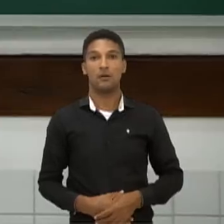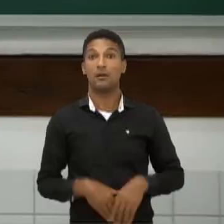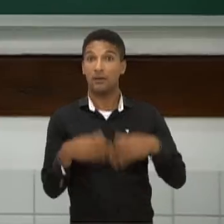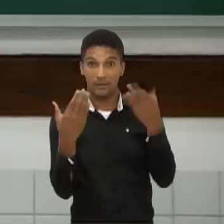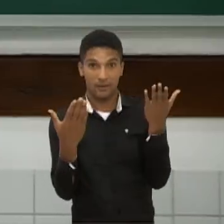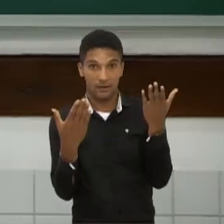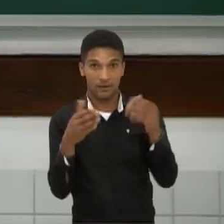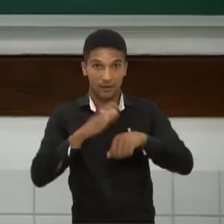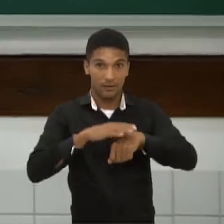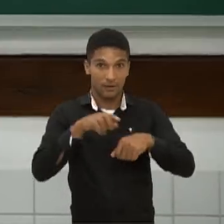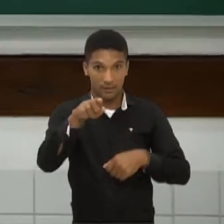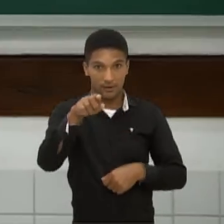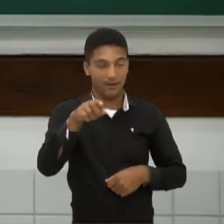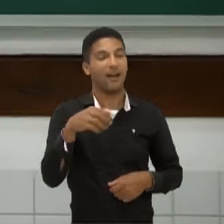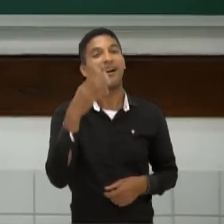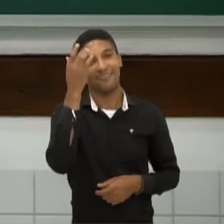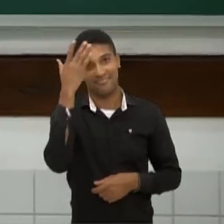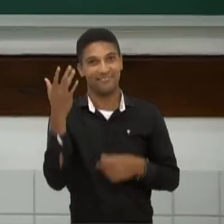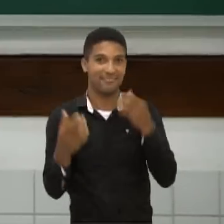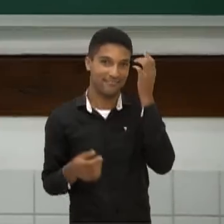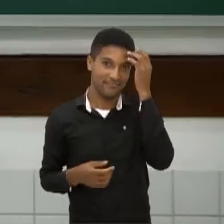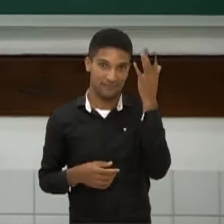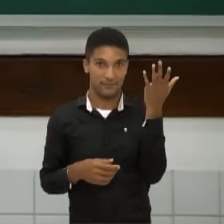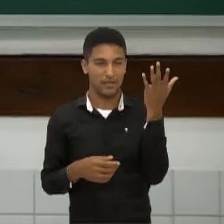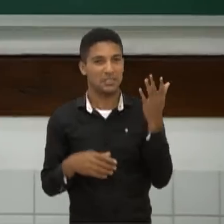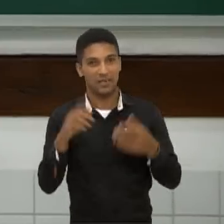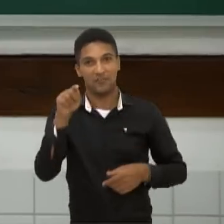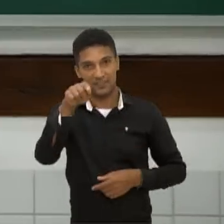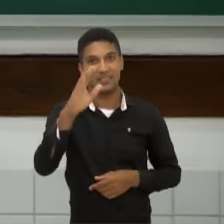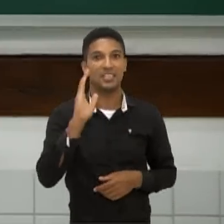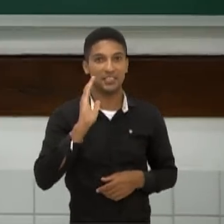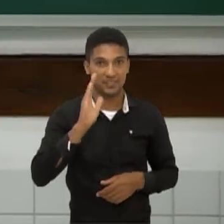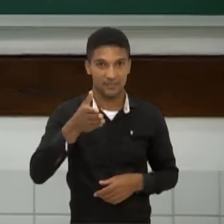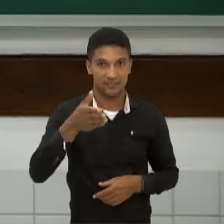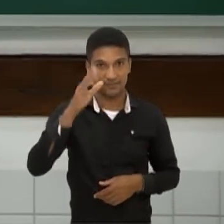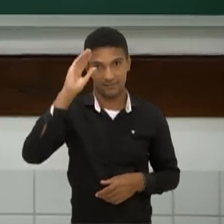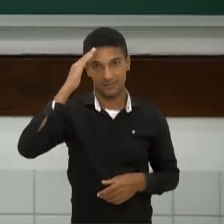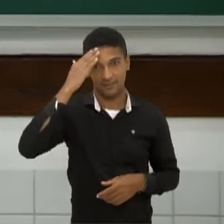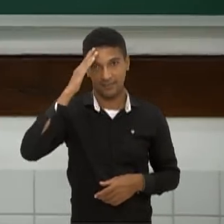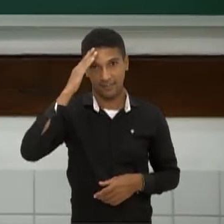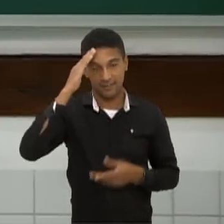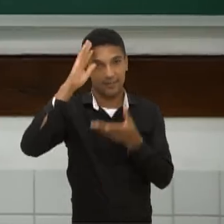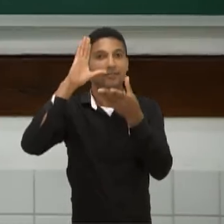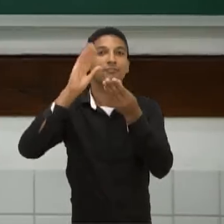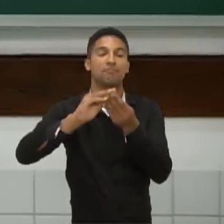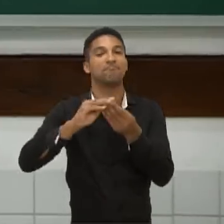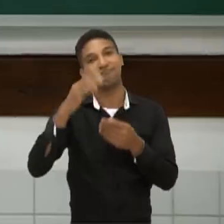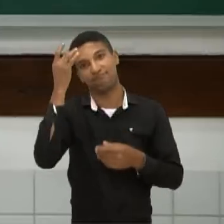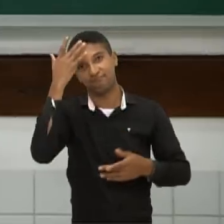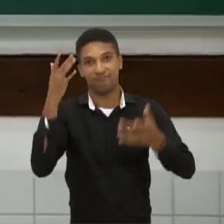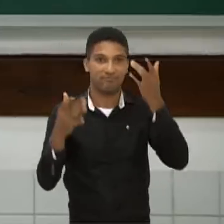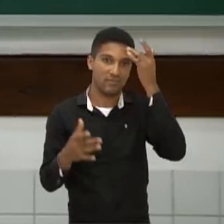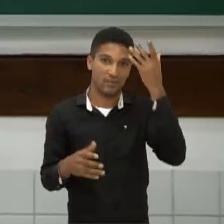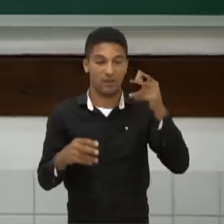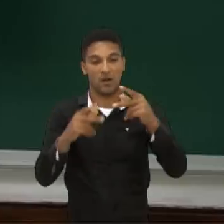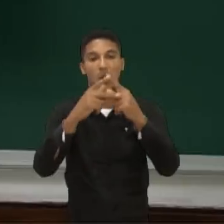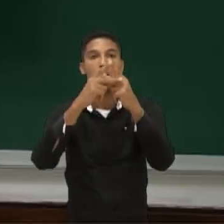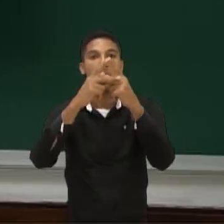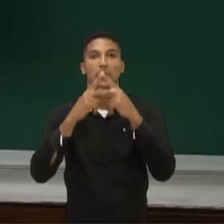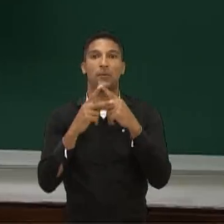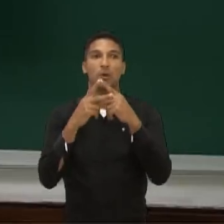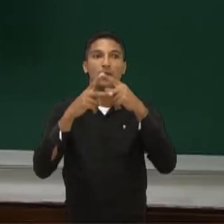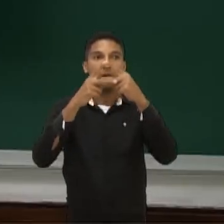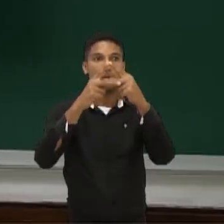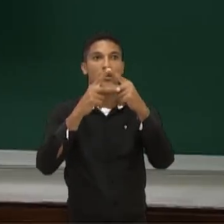E aí, pessoal, a moleza, né, professora? Agora que eu já entendi um pouquinho o conceito, ficou mais fácil, né? Então, vamos